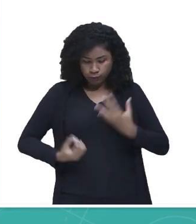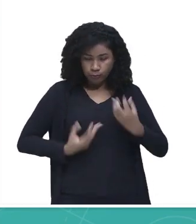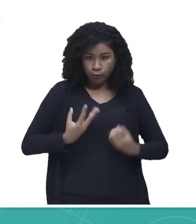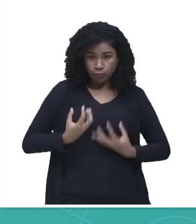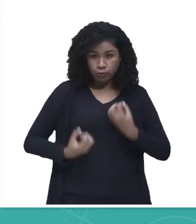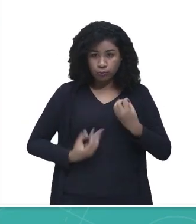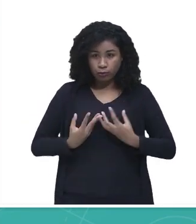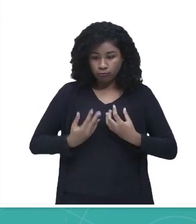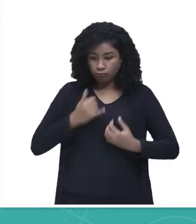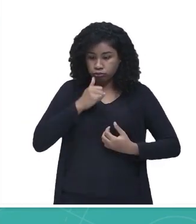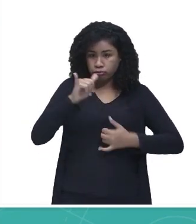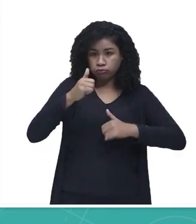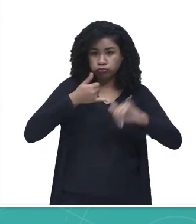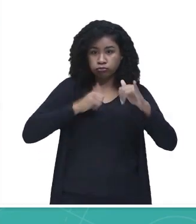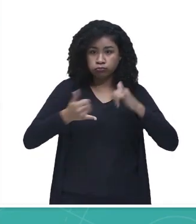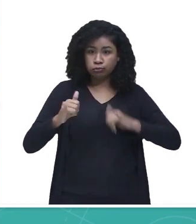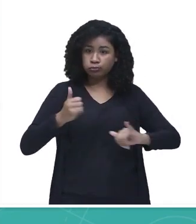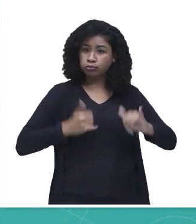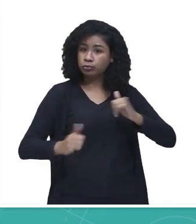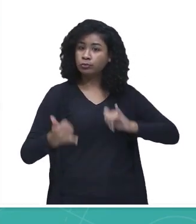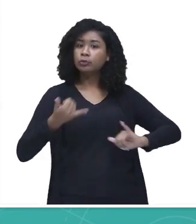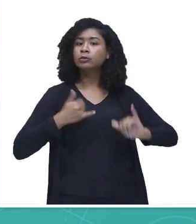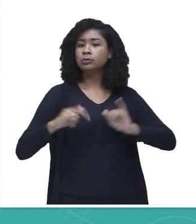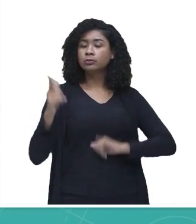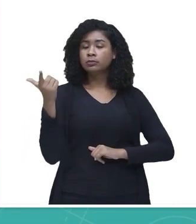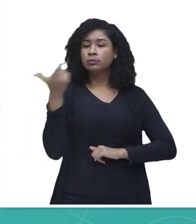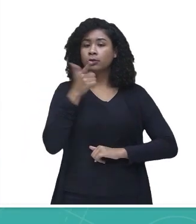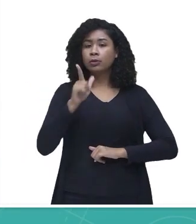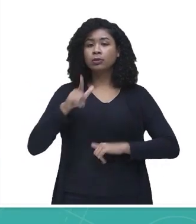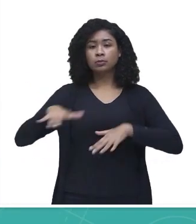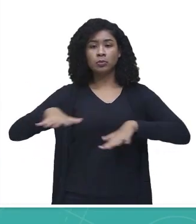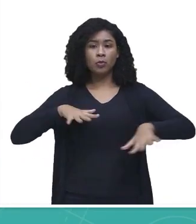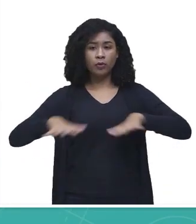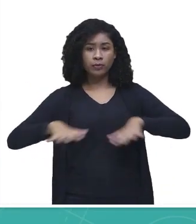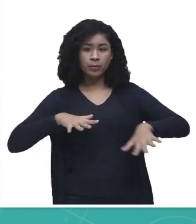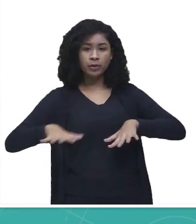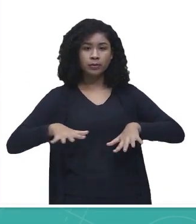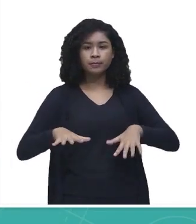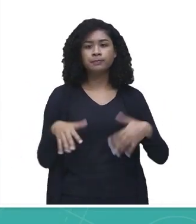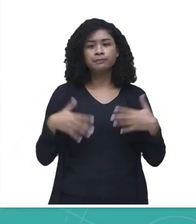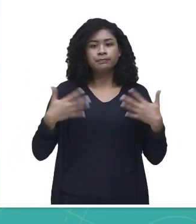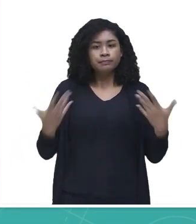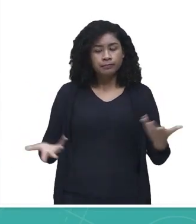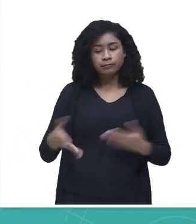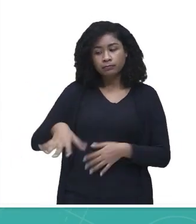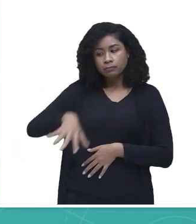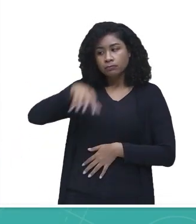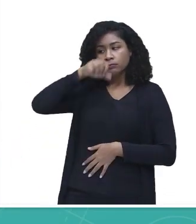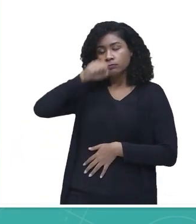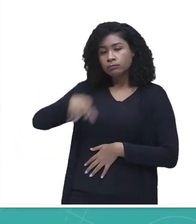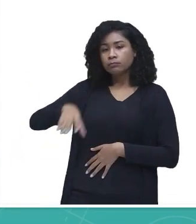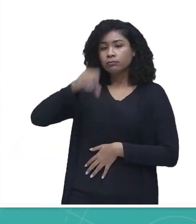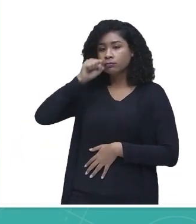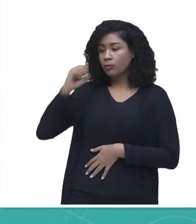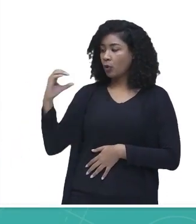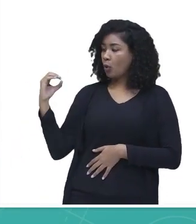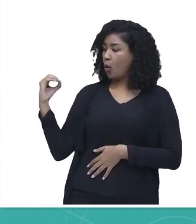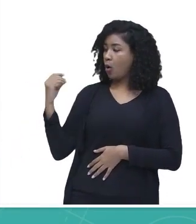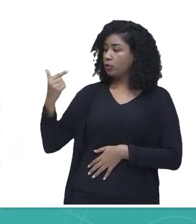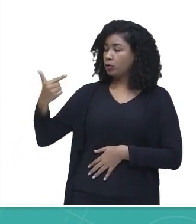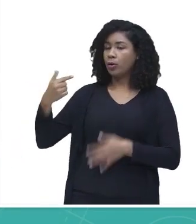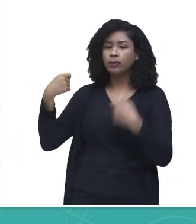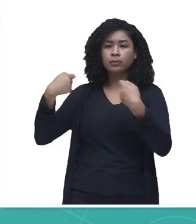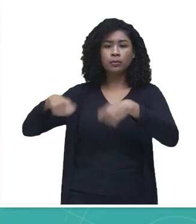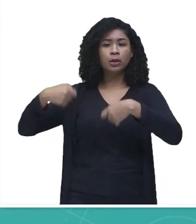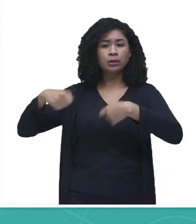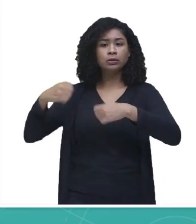respiração, tá bom? Então, a gente precisa ali do ar, do oxigênio, no caso, para quebrar ali as moléculas, para ajudar